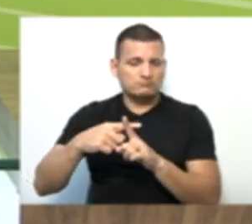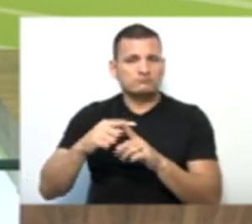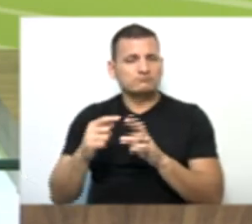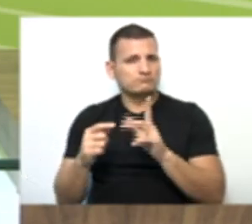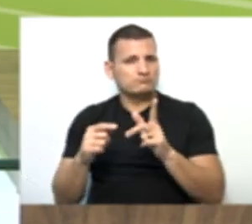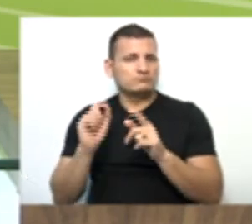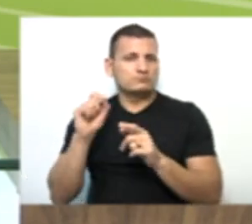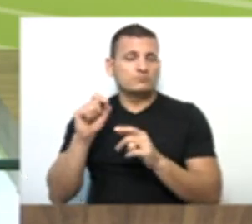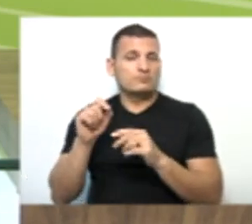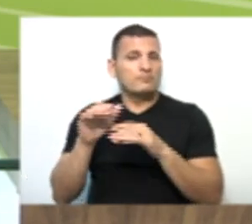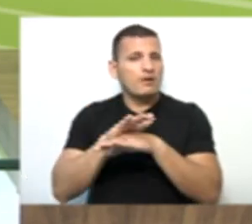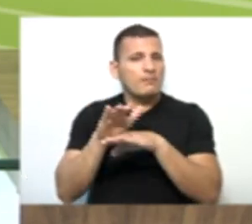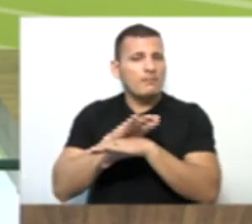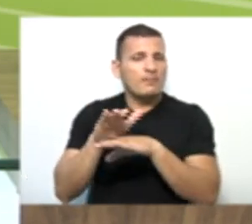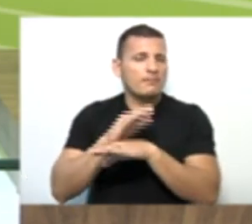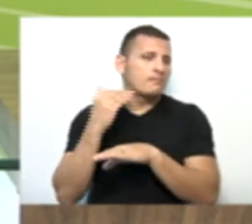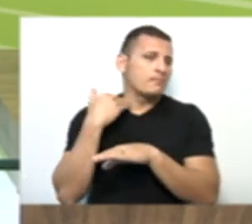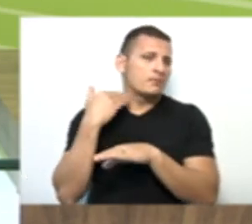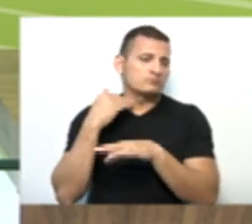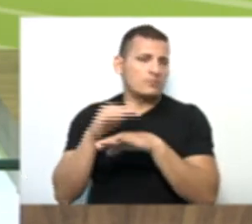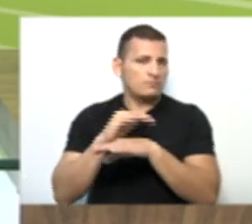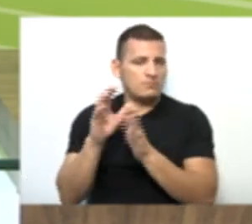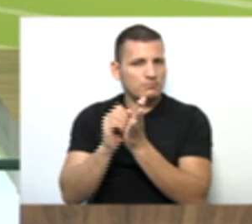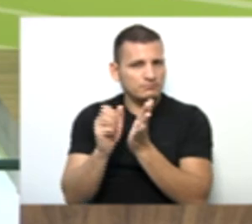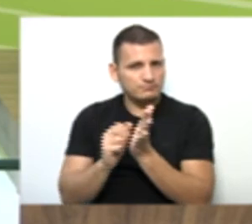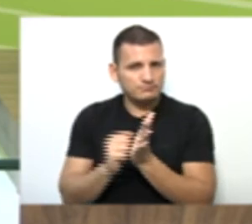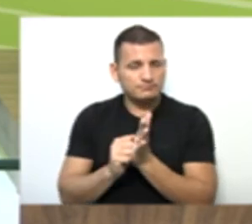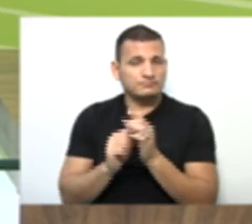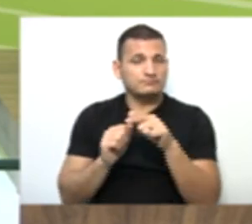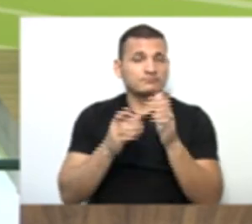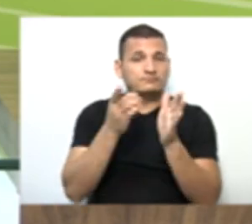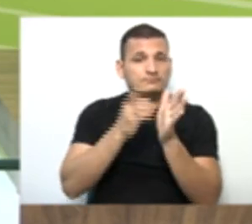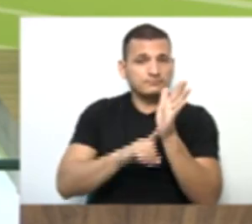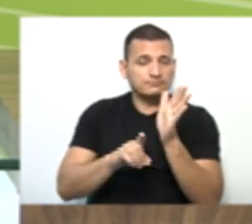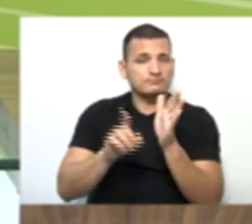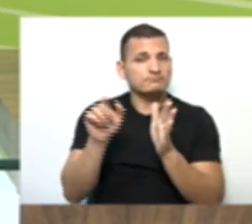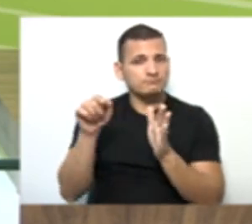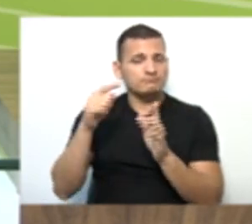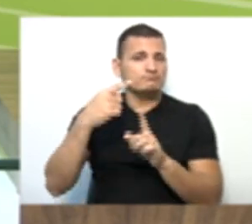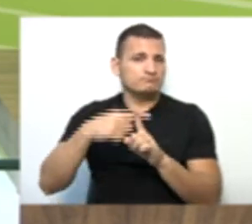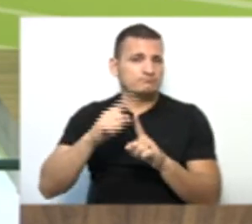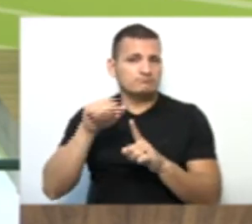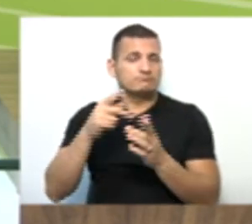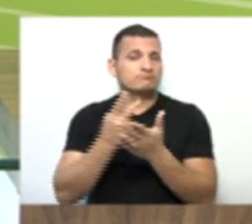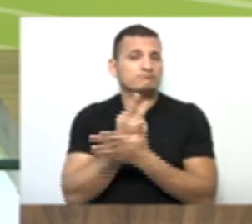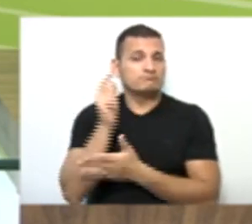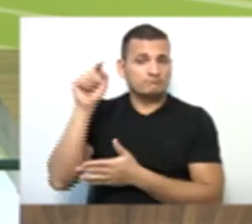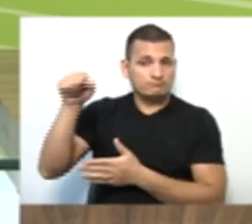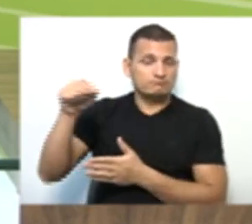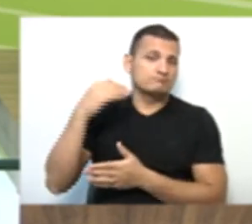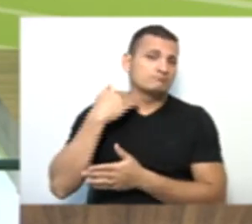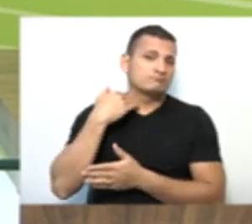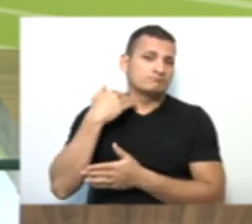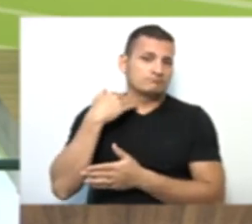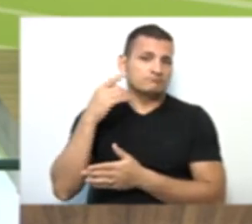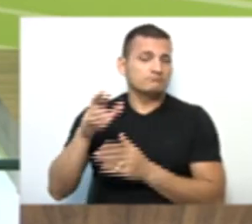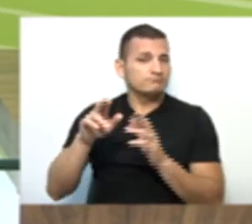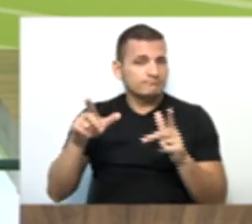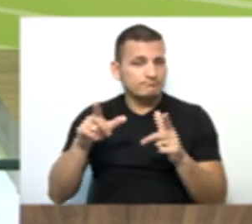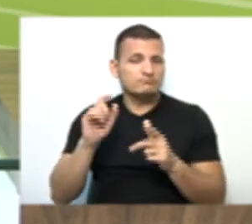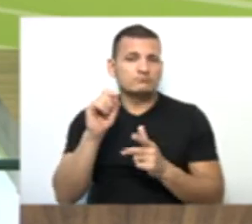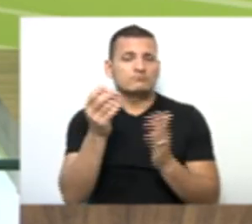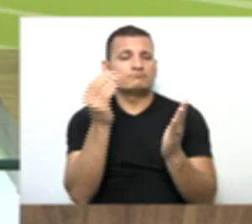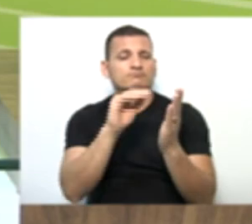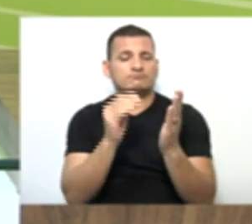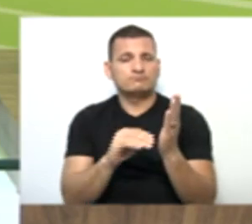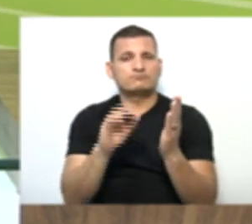registros bancários. Esse débito e crédito que foi falado aqui é o que acontece no banco. É diferente dos lançamentos contábeis.